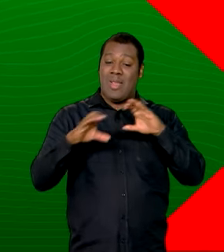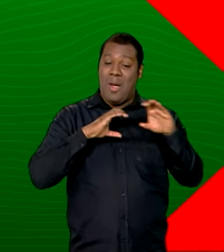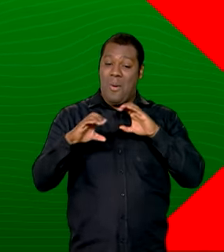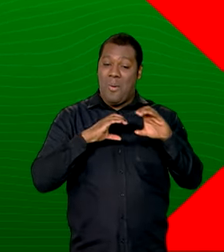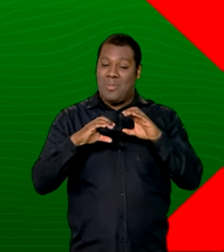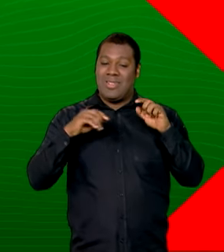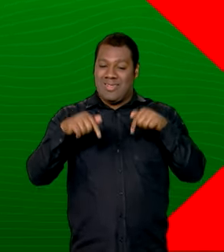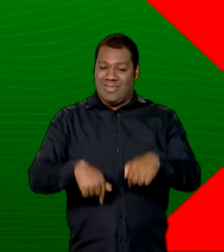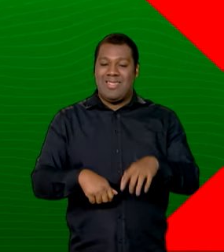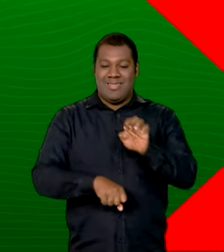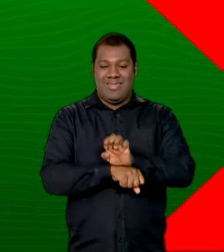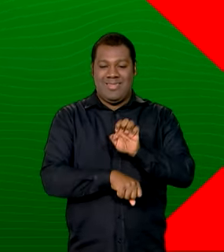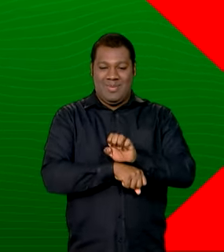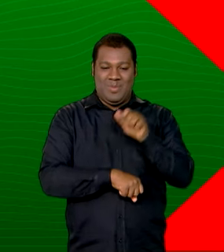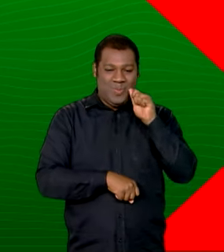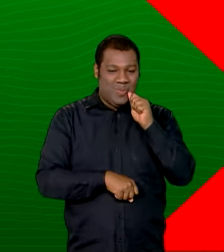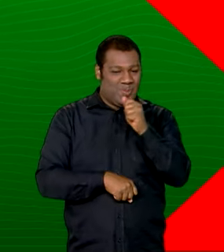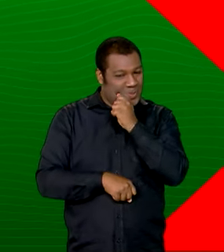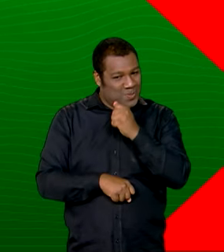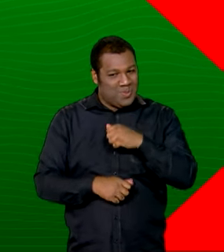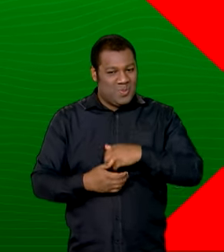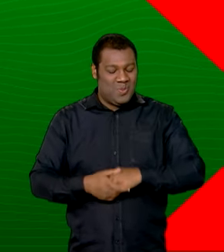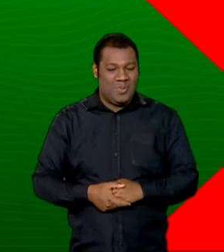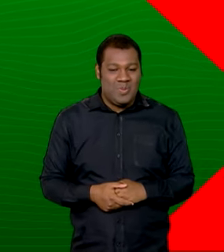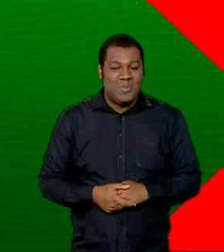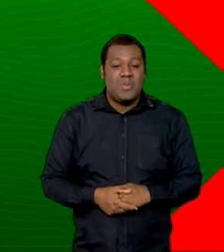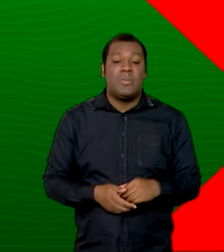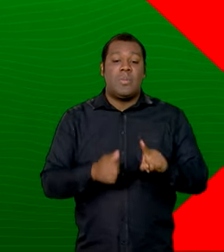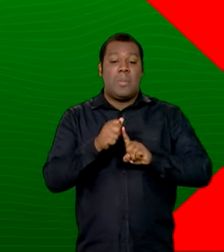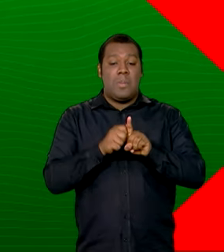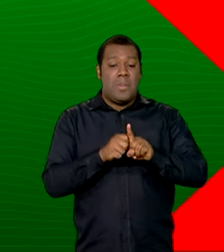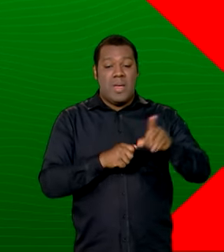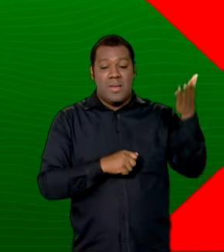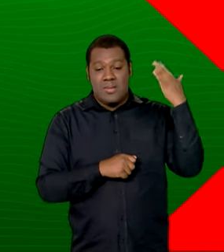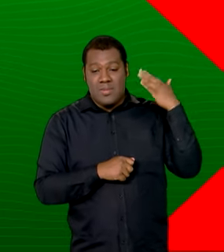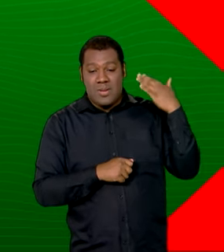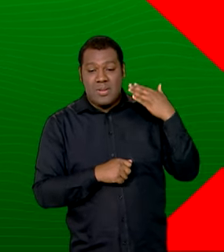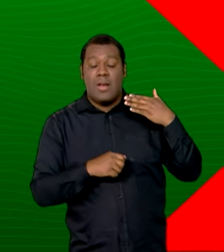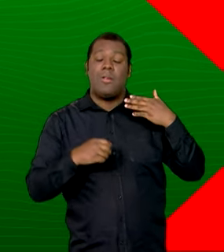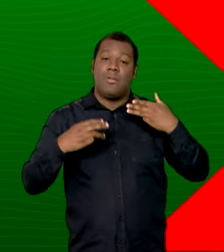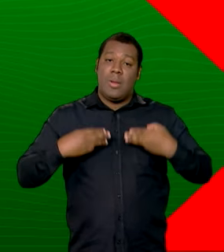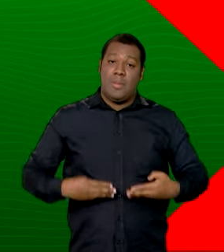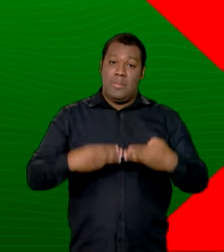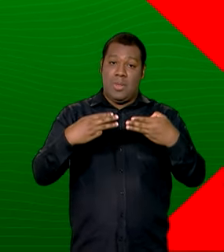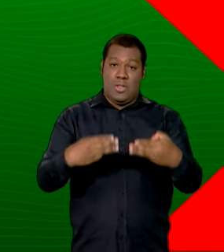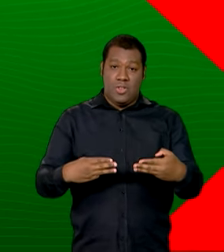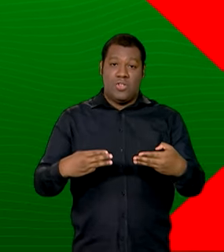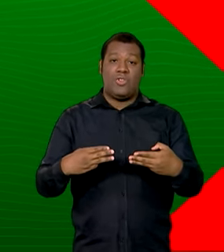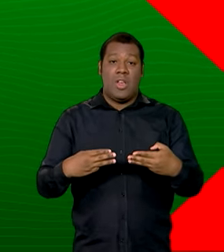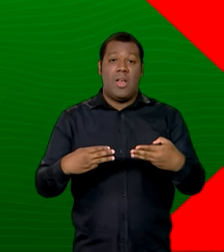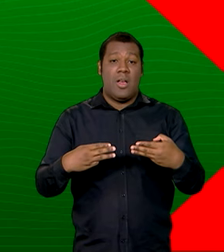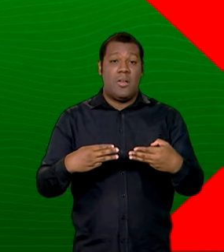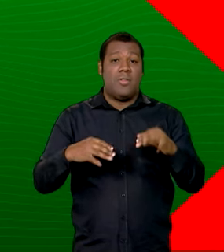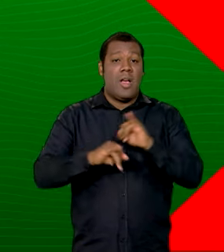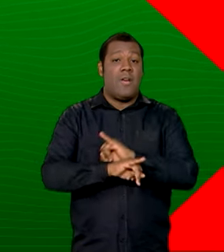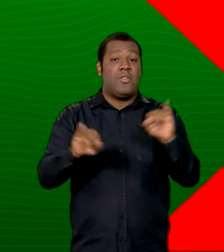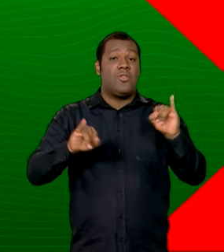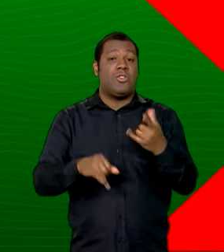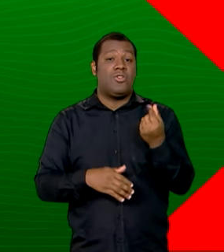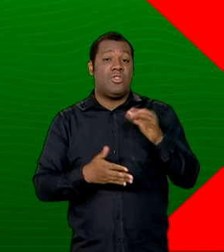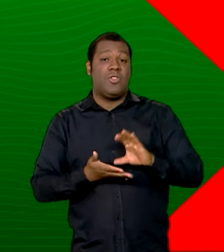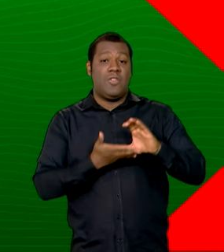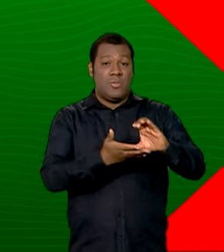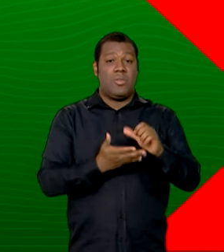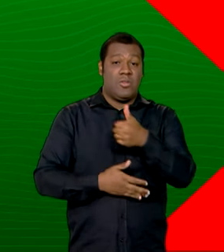mas muito bem Ministro eh no mês passado o seu ministério anunciou investimento de 17 eh